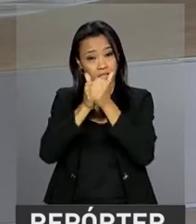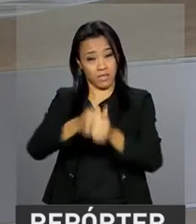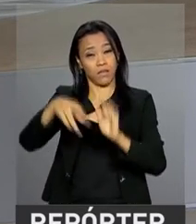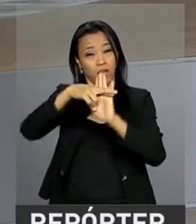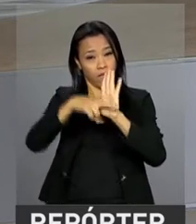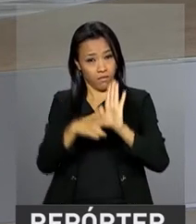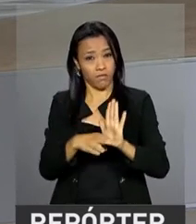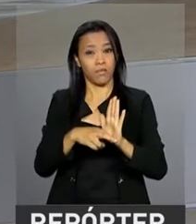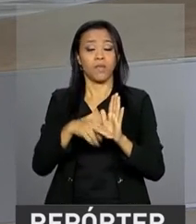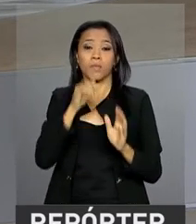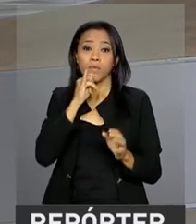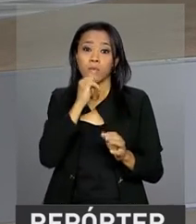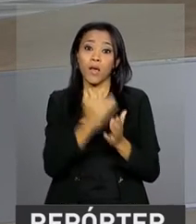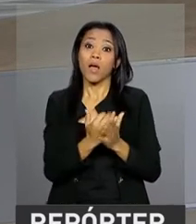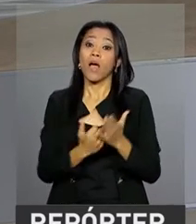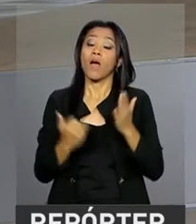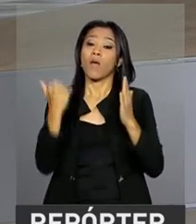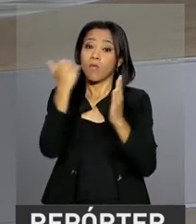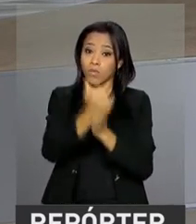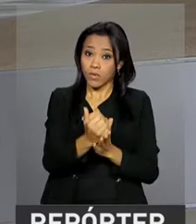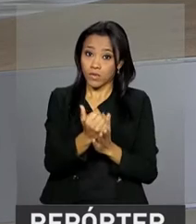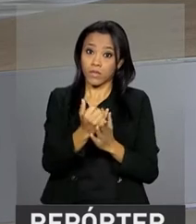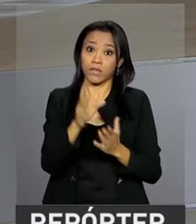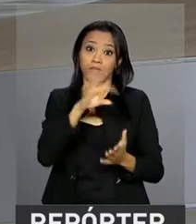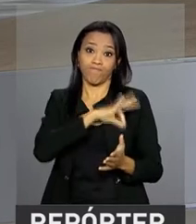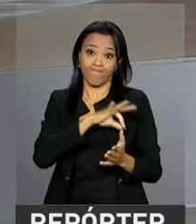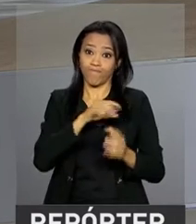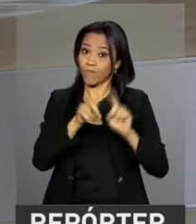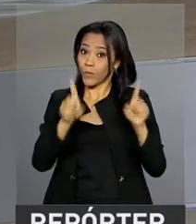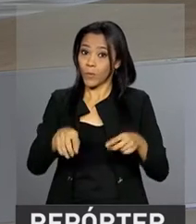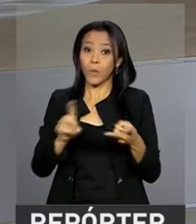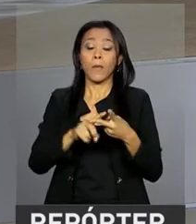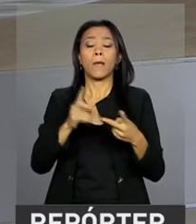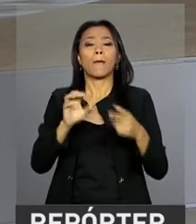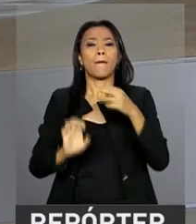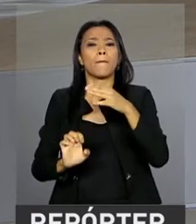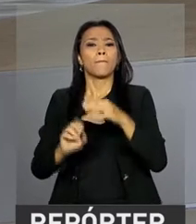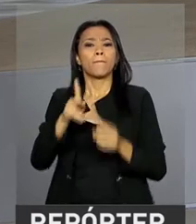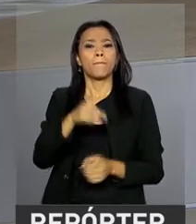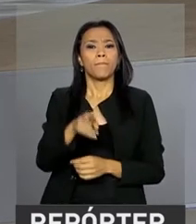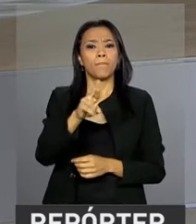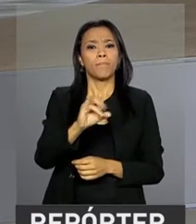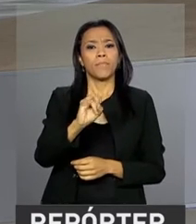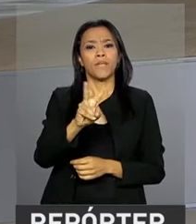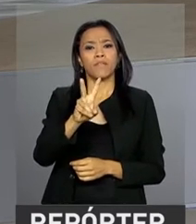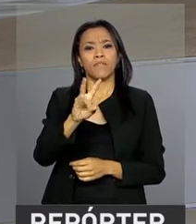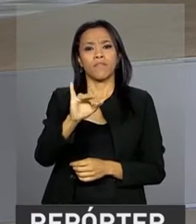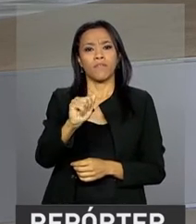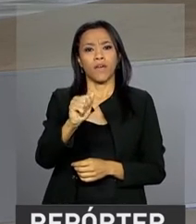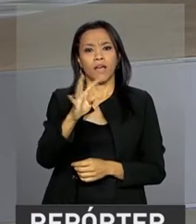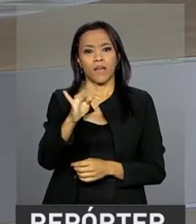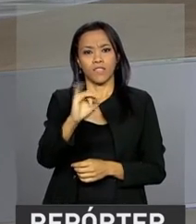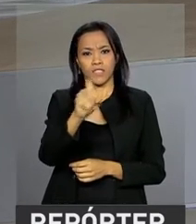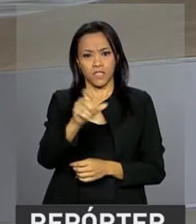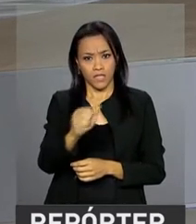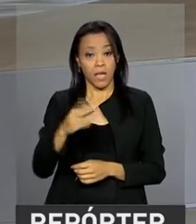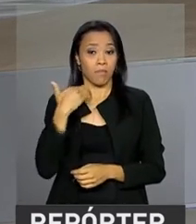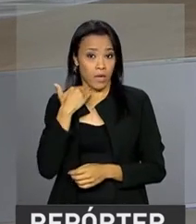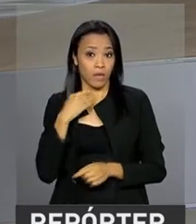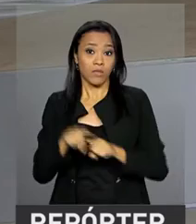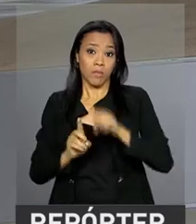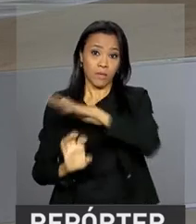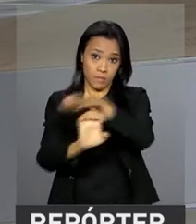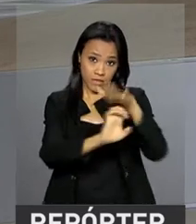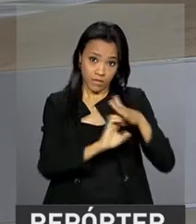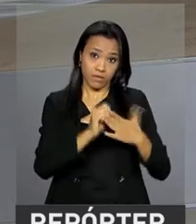aumentar a contribuição previdenciária dos servidores públicos e privatizar bancos e empresas estaduais o presidente também afirmou que será